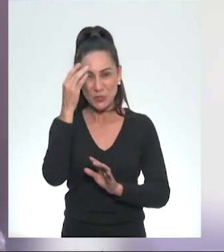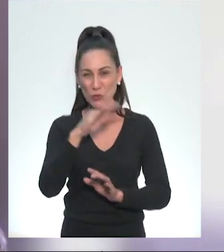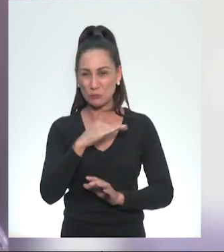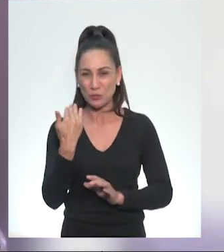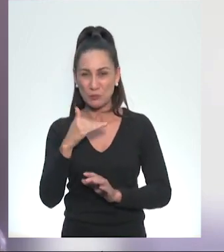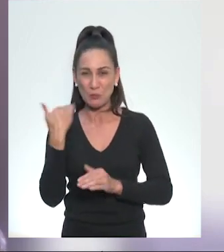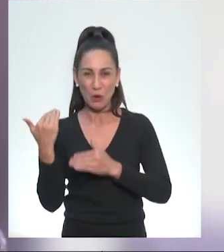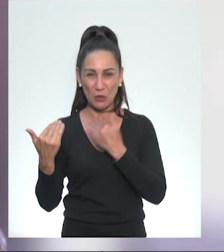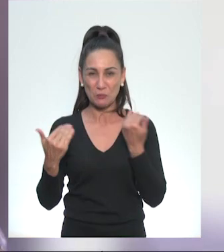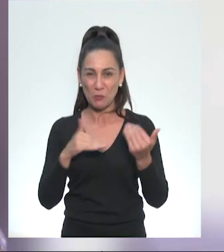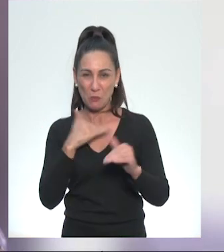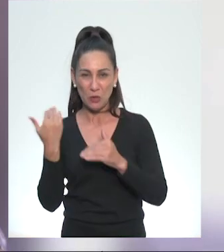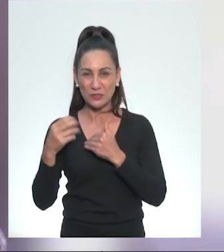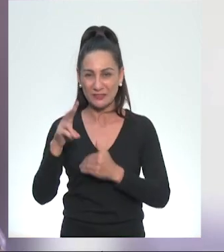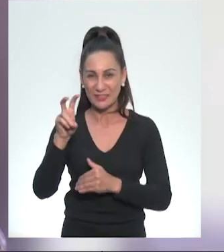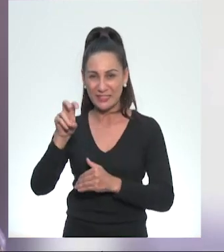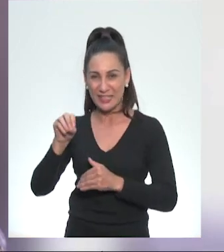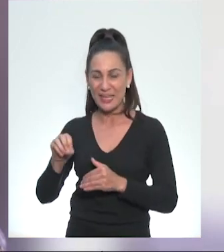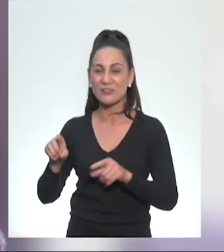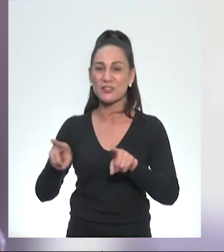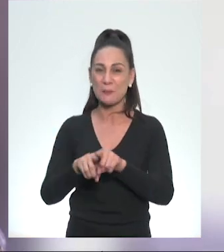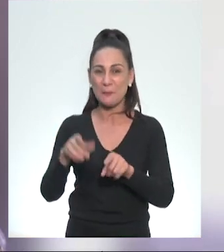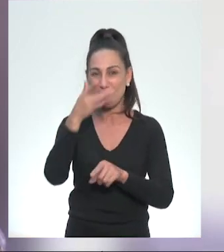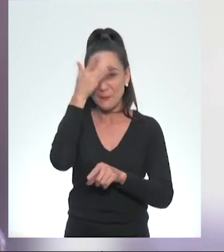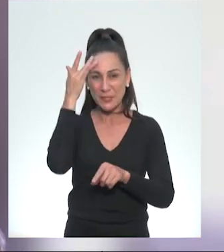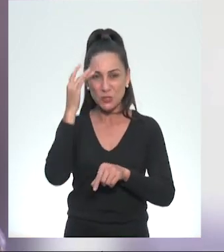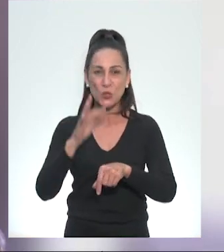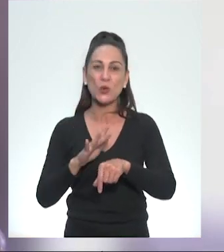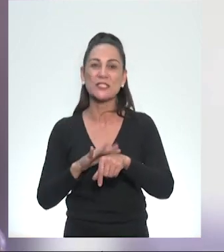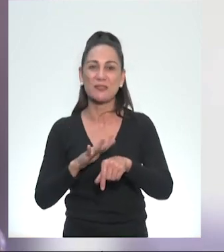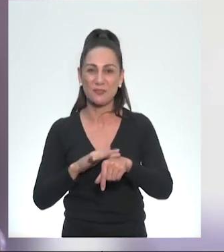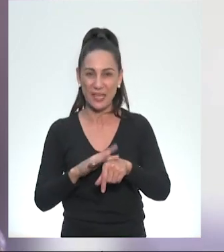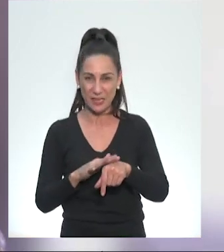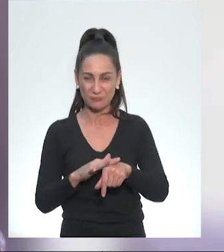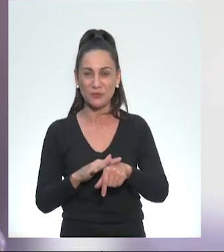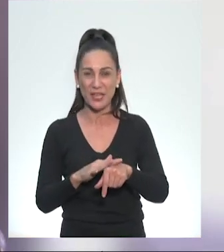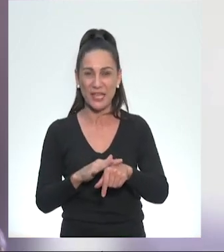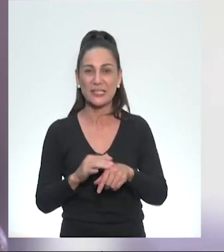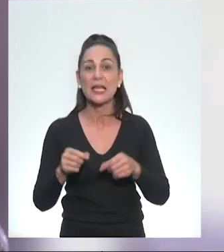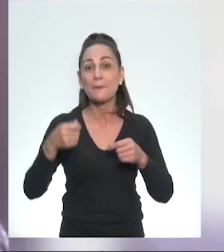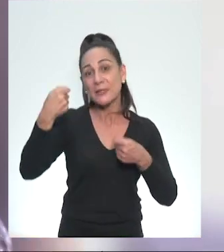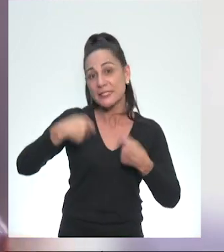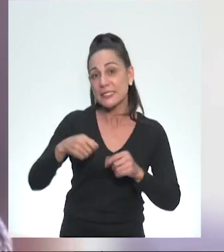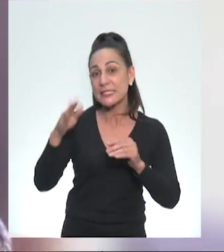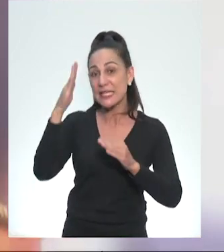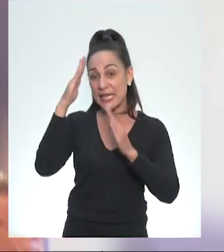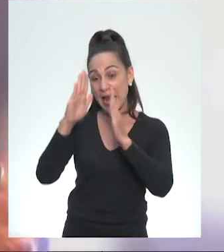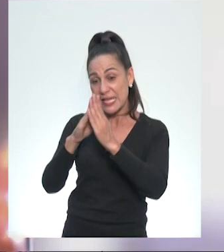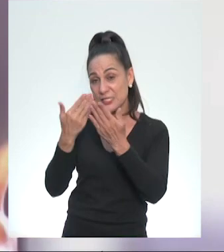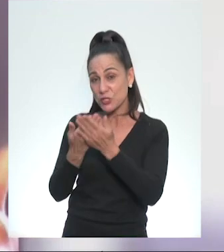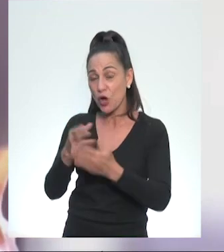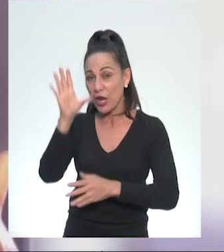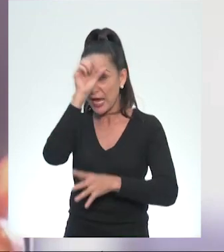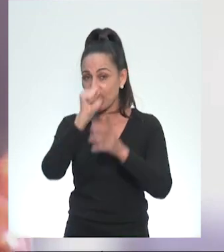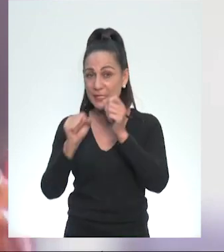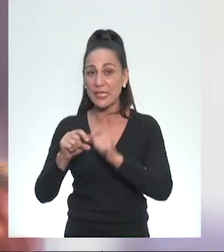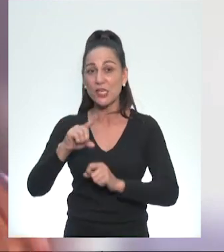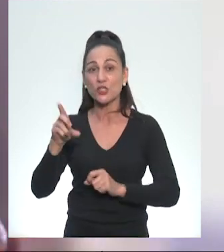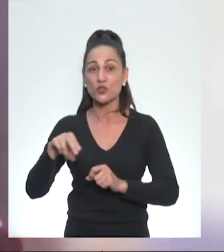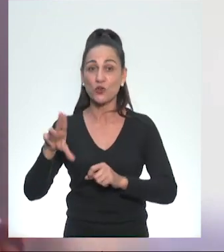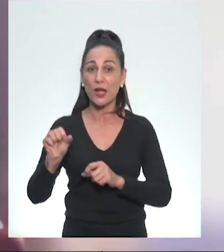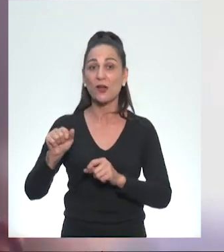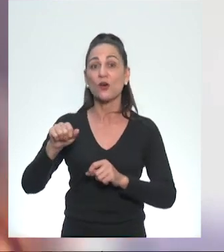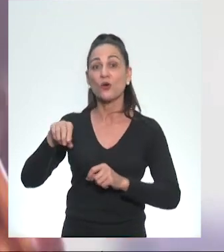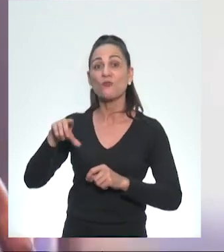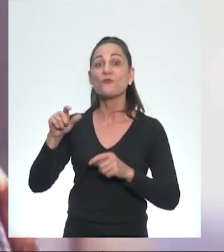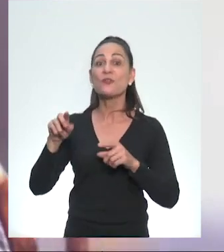aí os feridos. Mas hoje em dia, na África do Sul, é possível aprender na escola isiZulu,